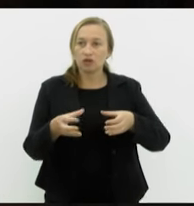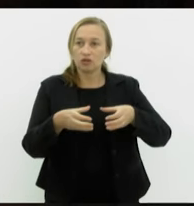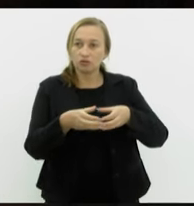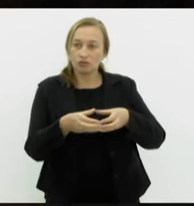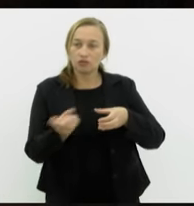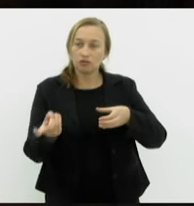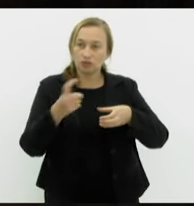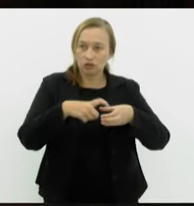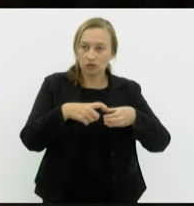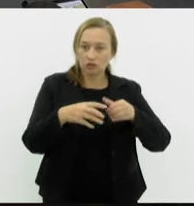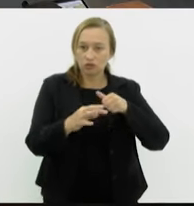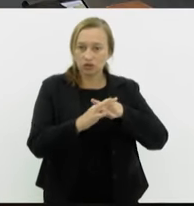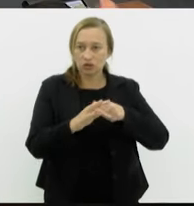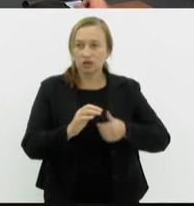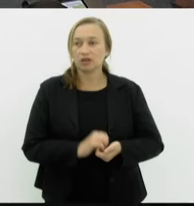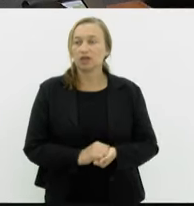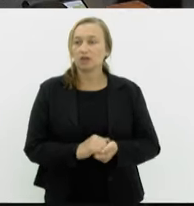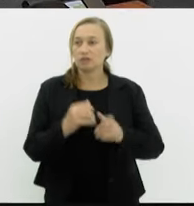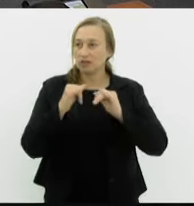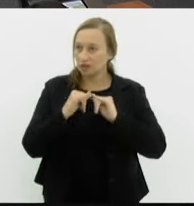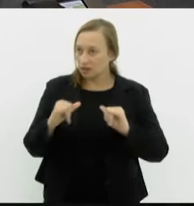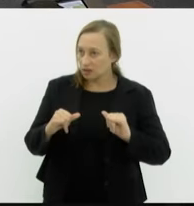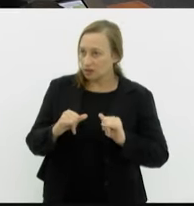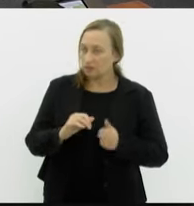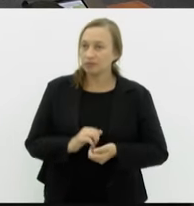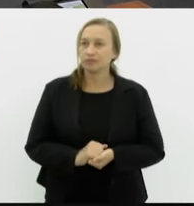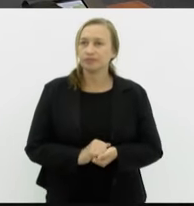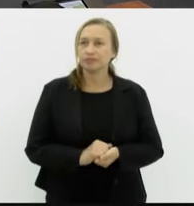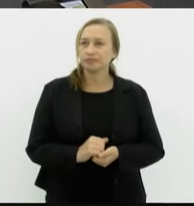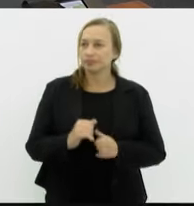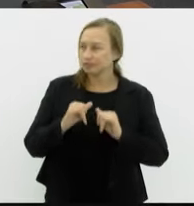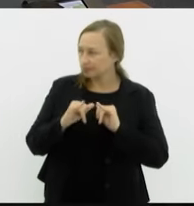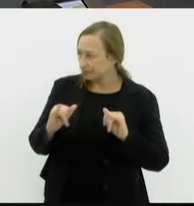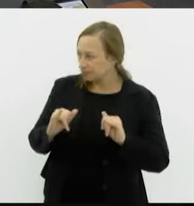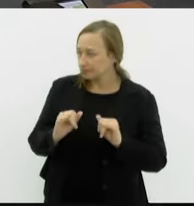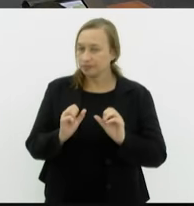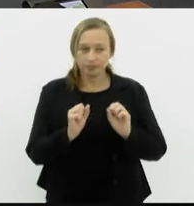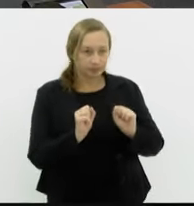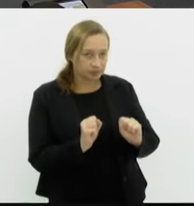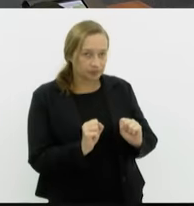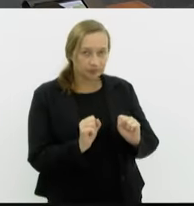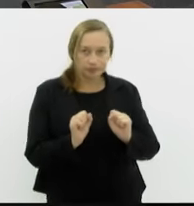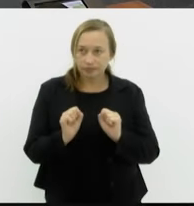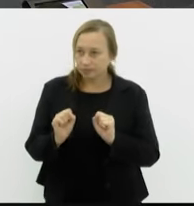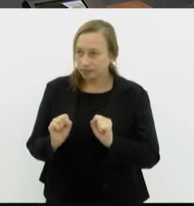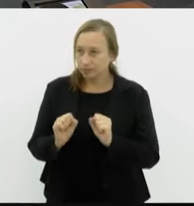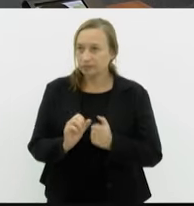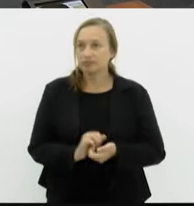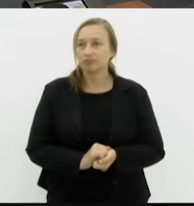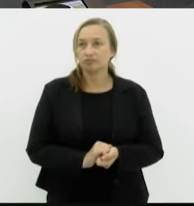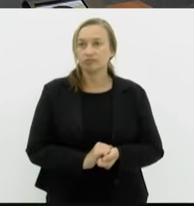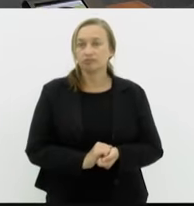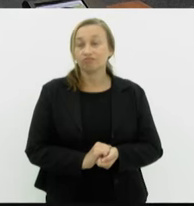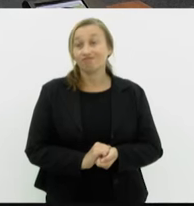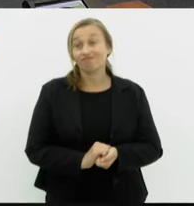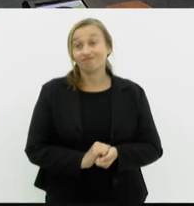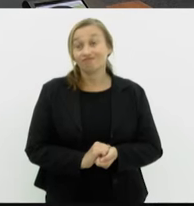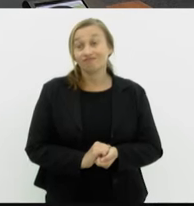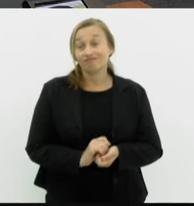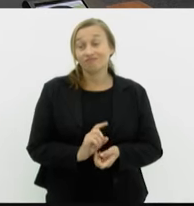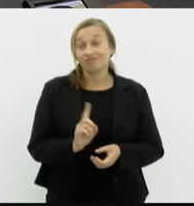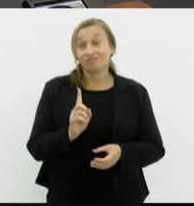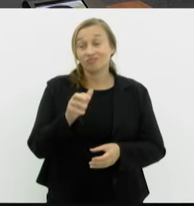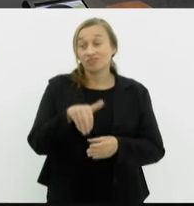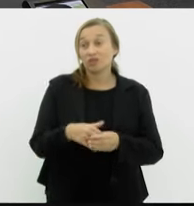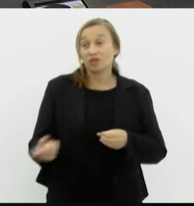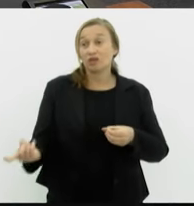às comissões. Para declarar? Oi? Para declarar? Posso? Não, não votou, mas vai voltar